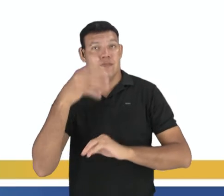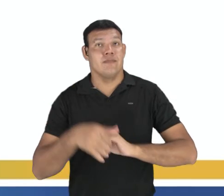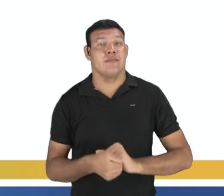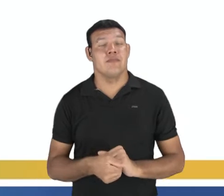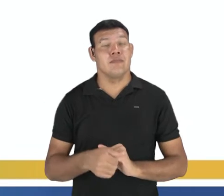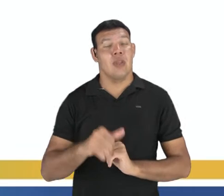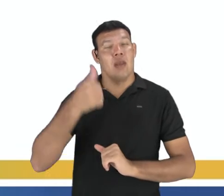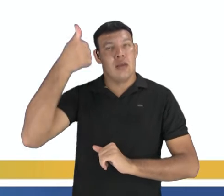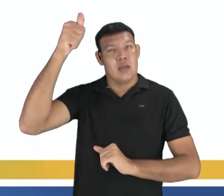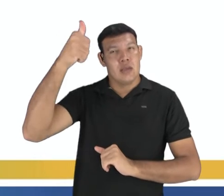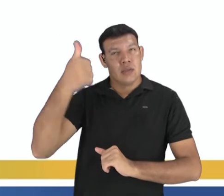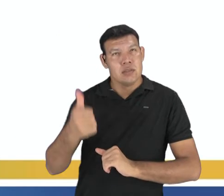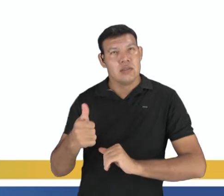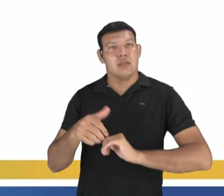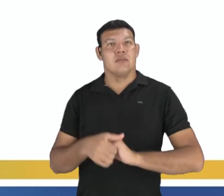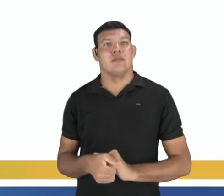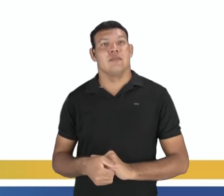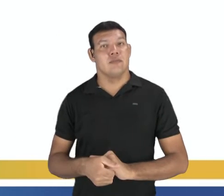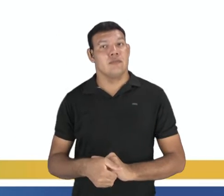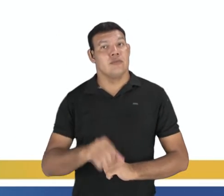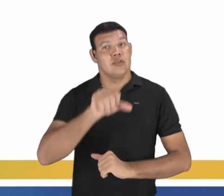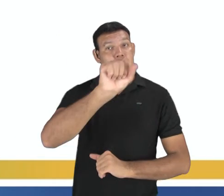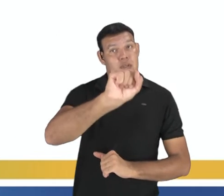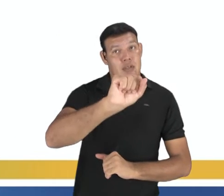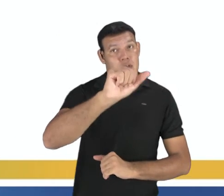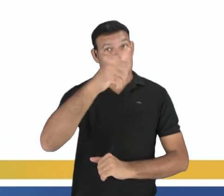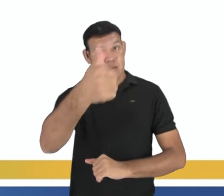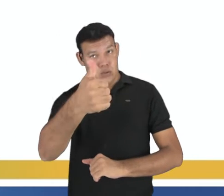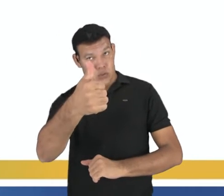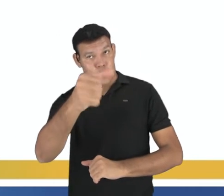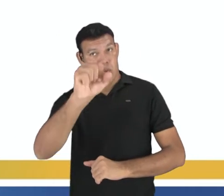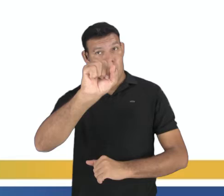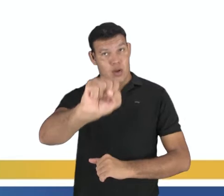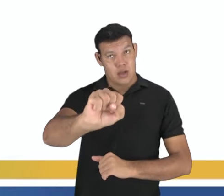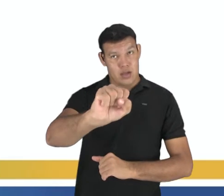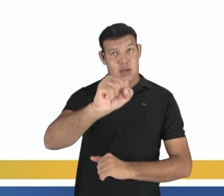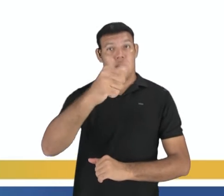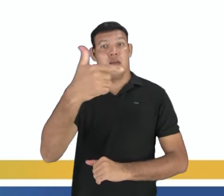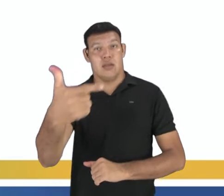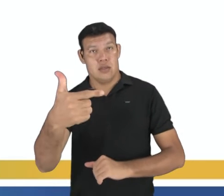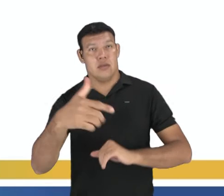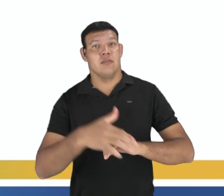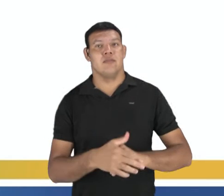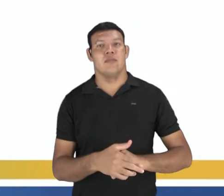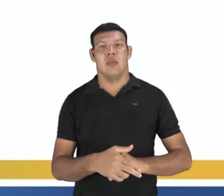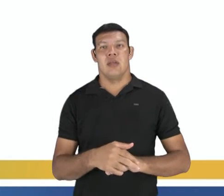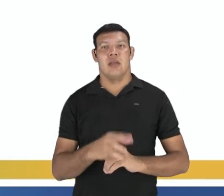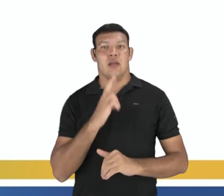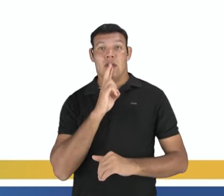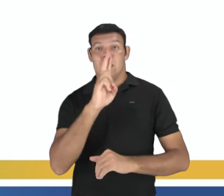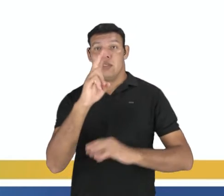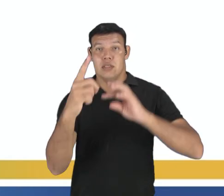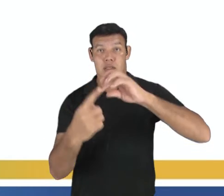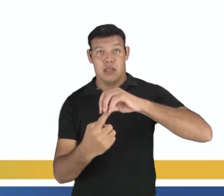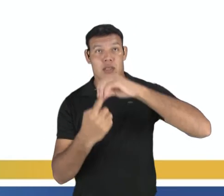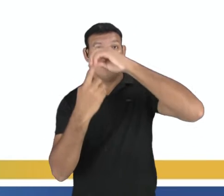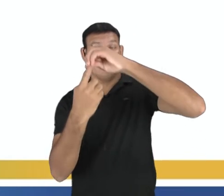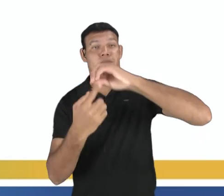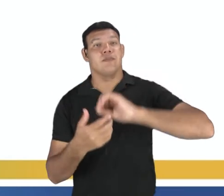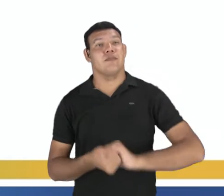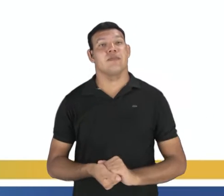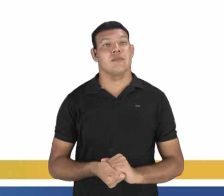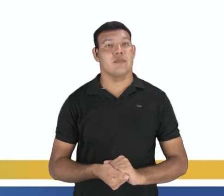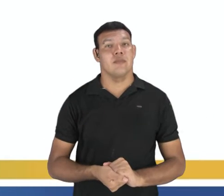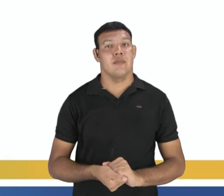nós formos analisarmos o S1 e o S2, nós vamos ter uma única resposta. Como? Então, nós